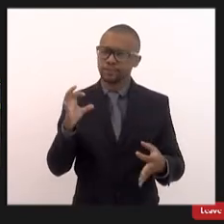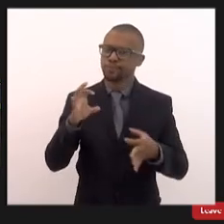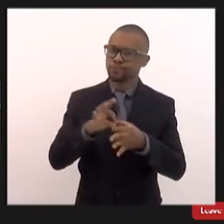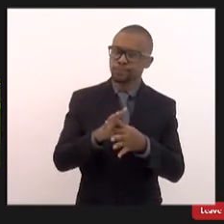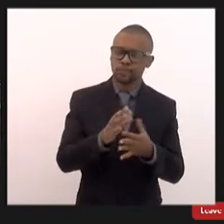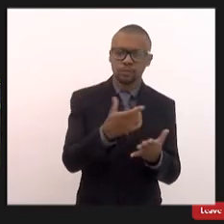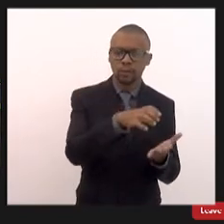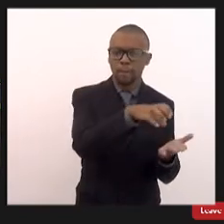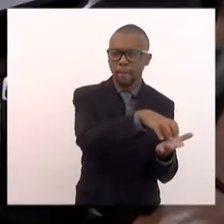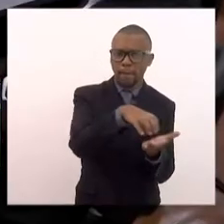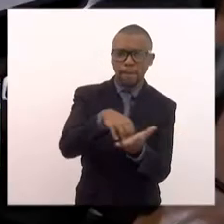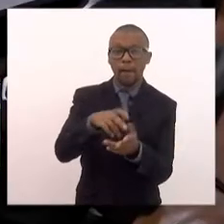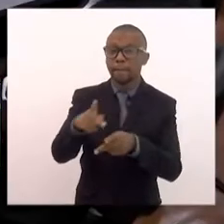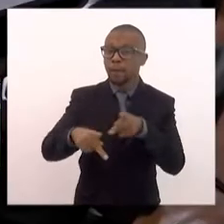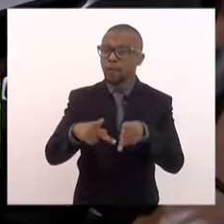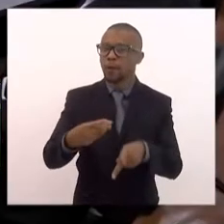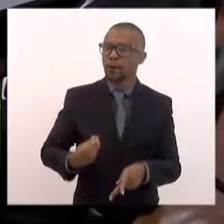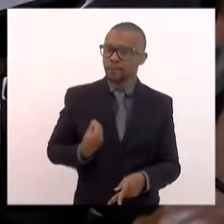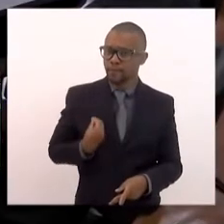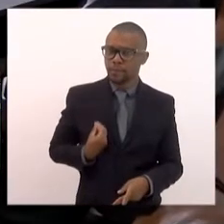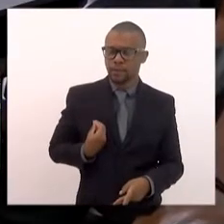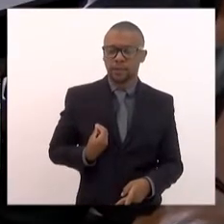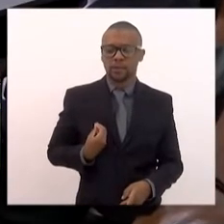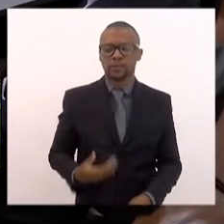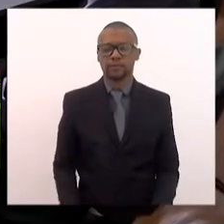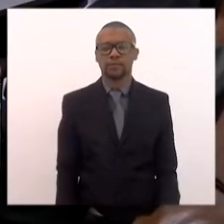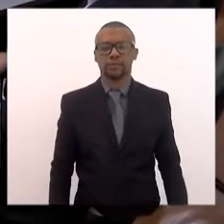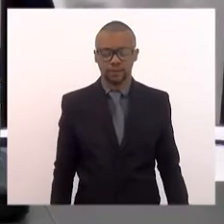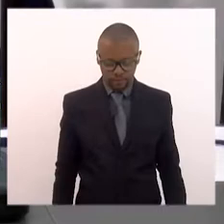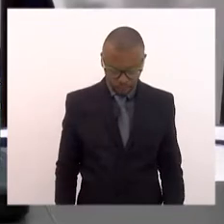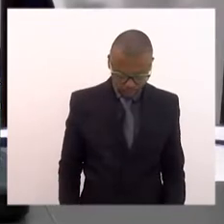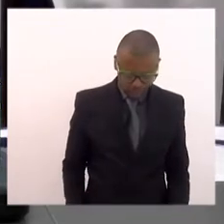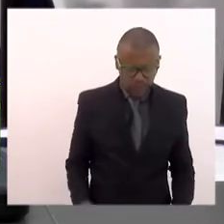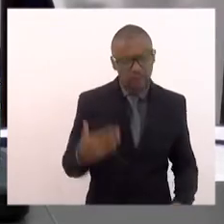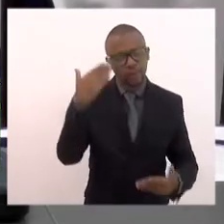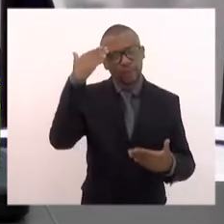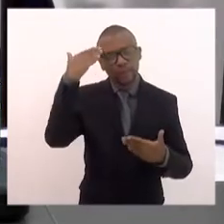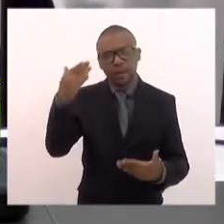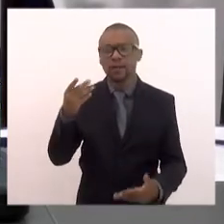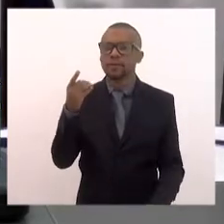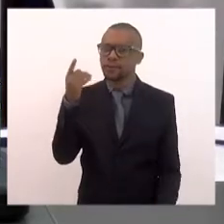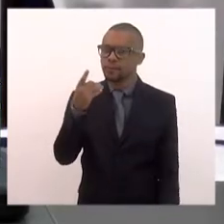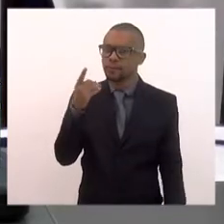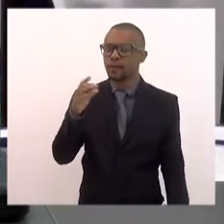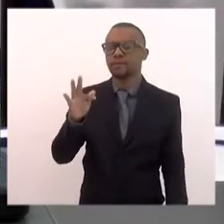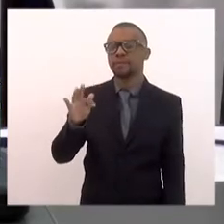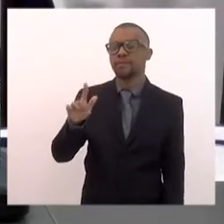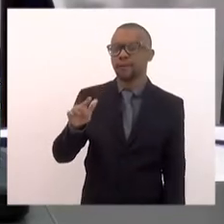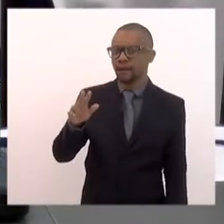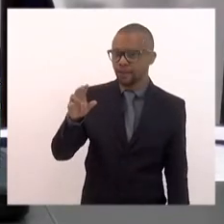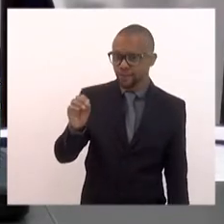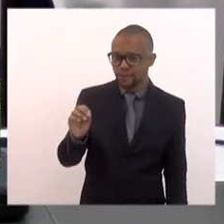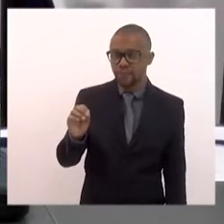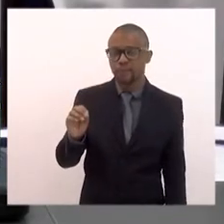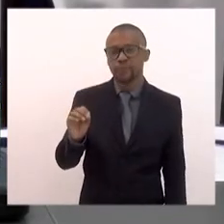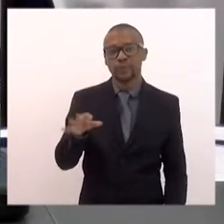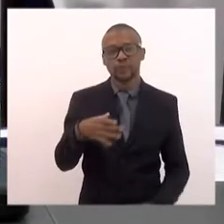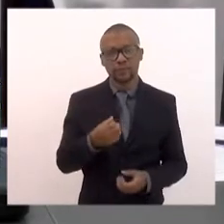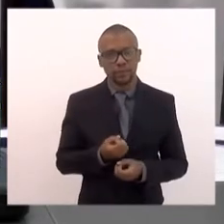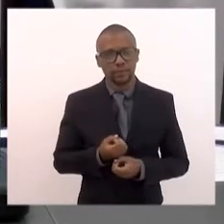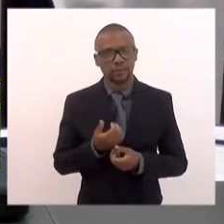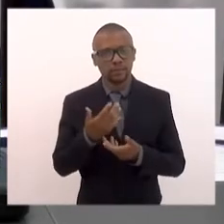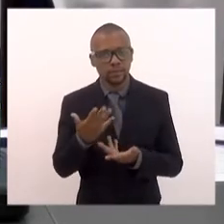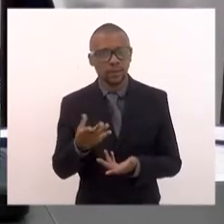aqui presentes. Obrigado, deputado Flávio Serafini, por sua manifestação. Eu passo